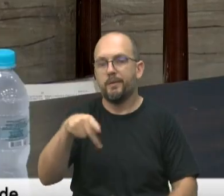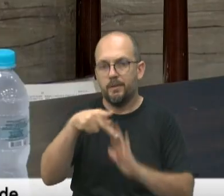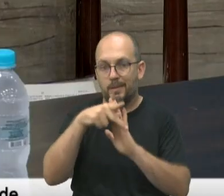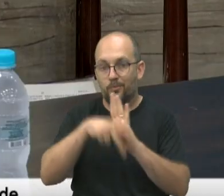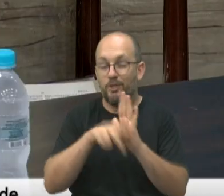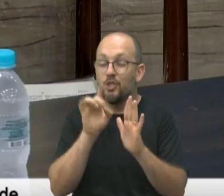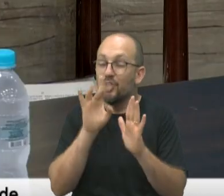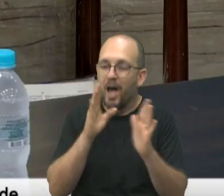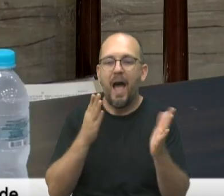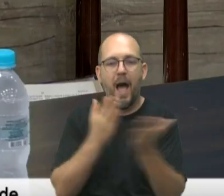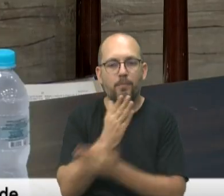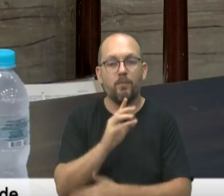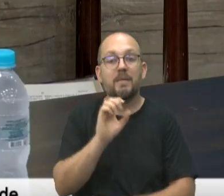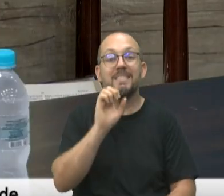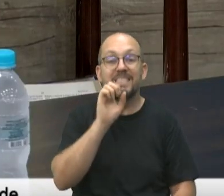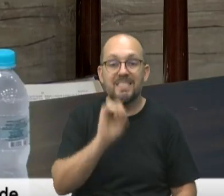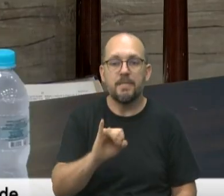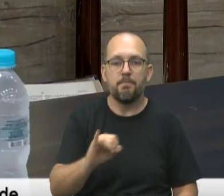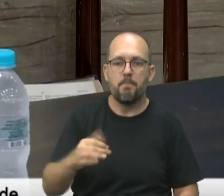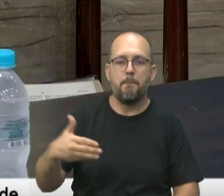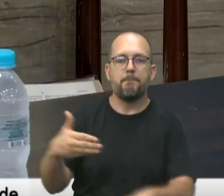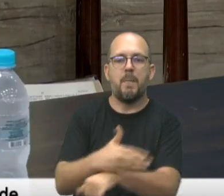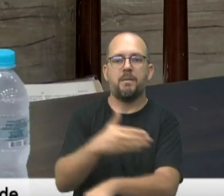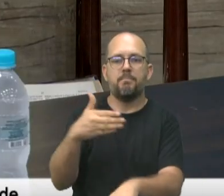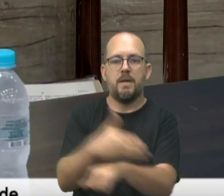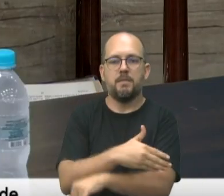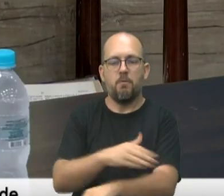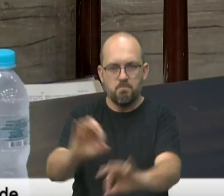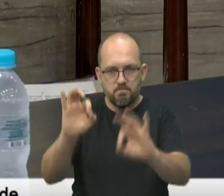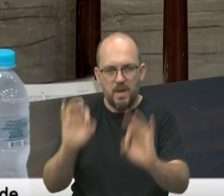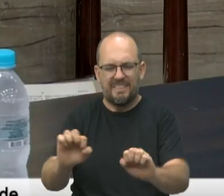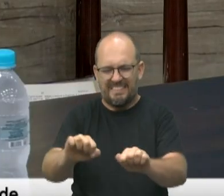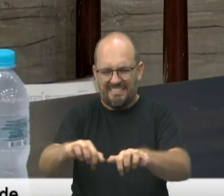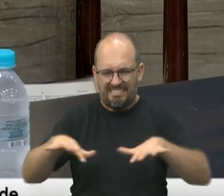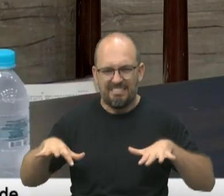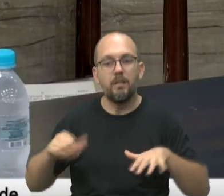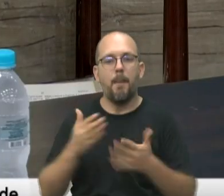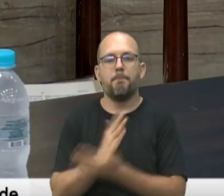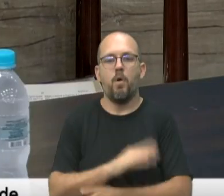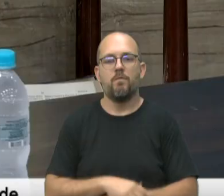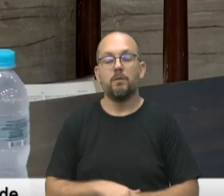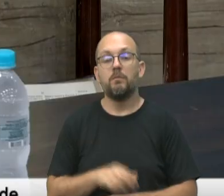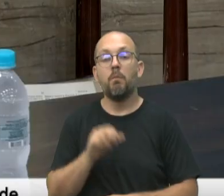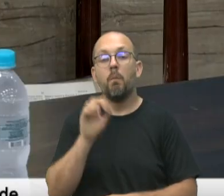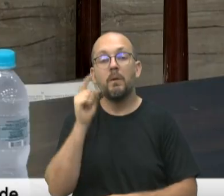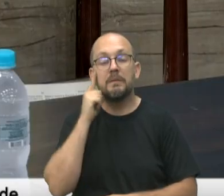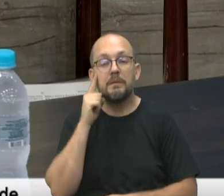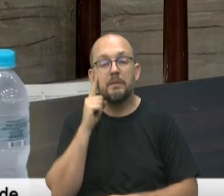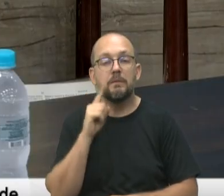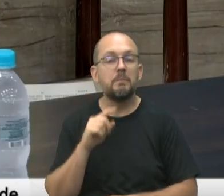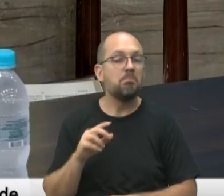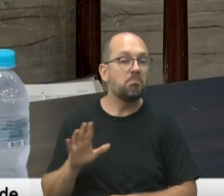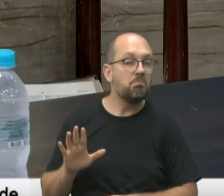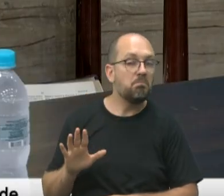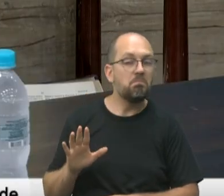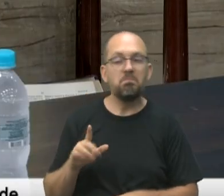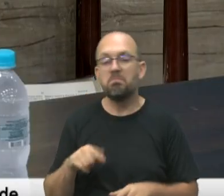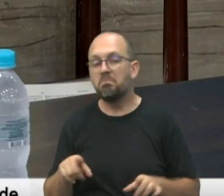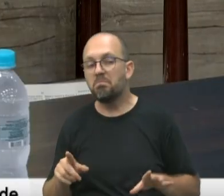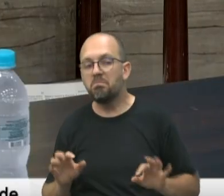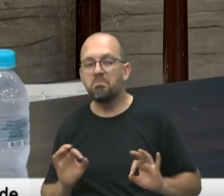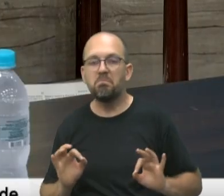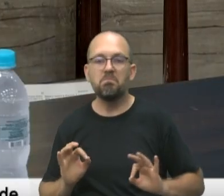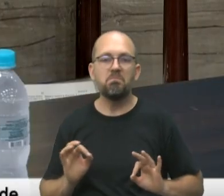ser aprovado com a participação da sociedade. Se a gente esperar uma Câmara conservadora, para não